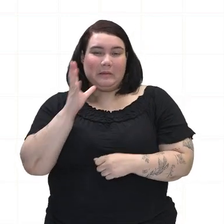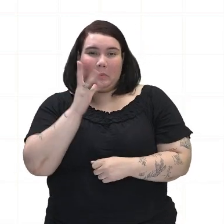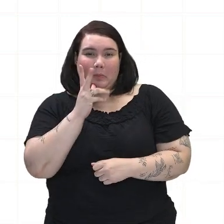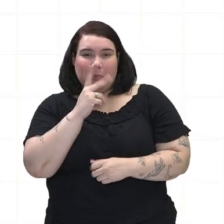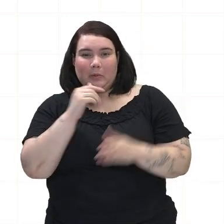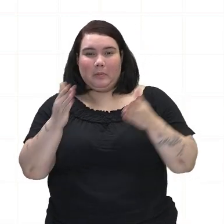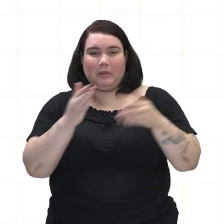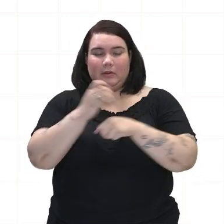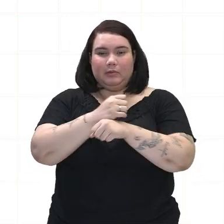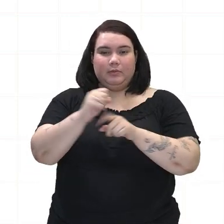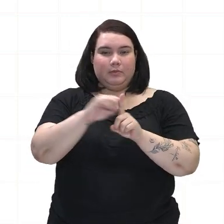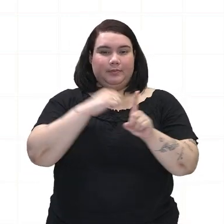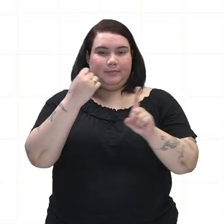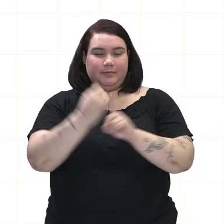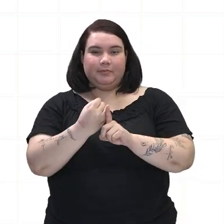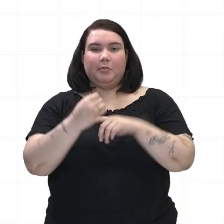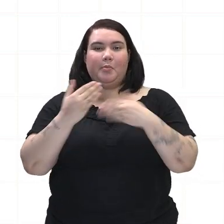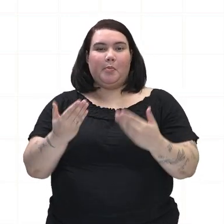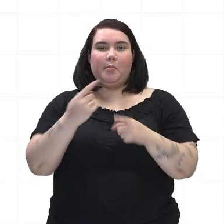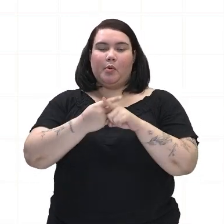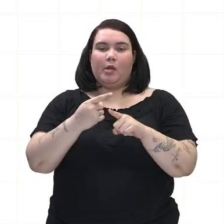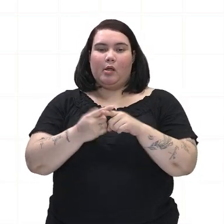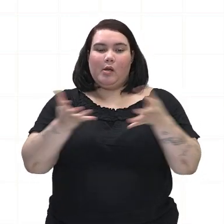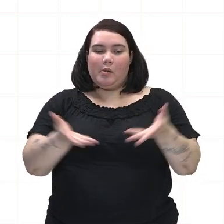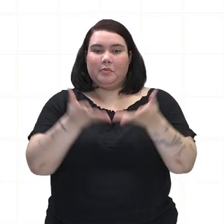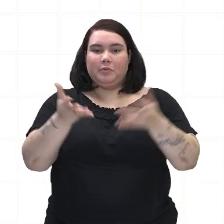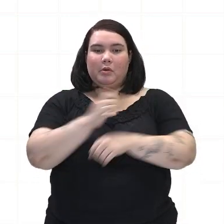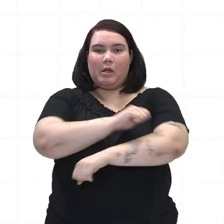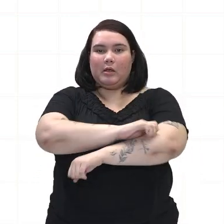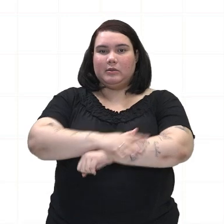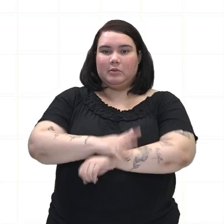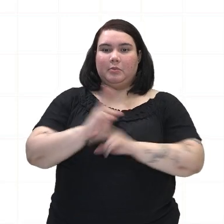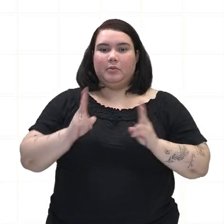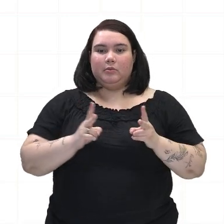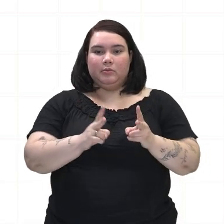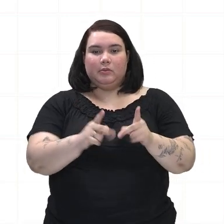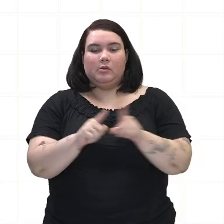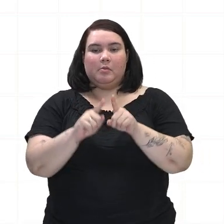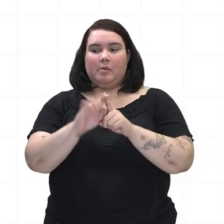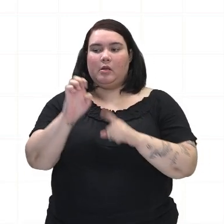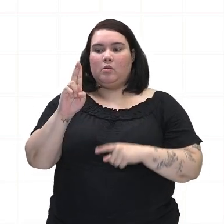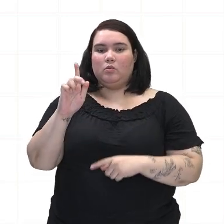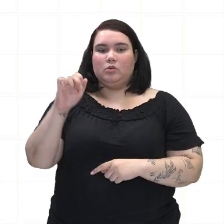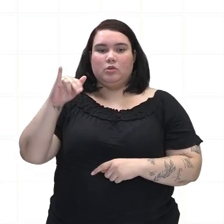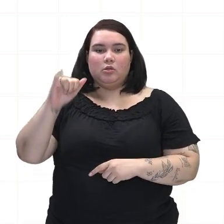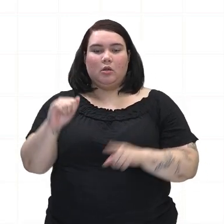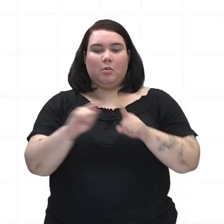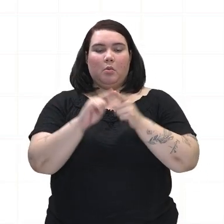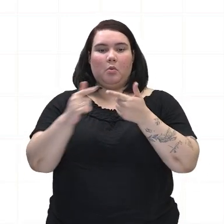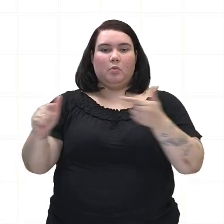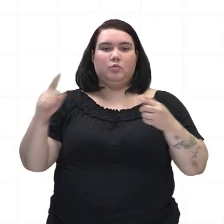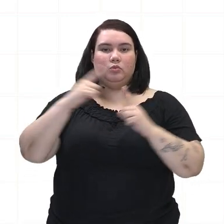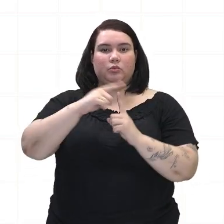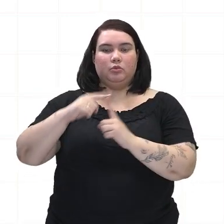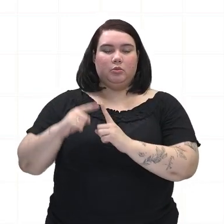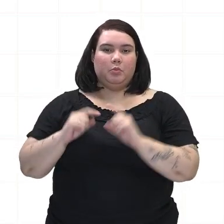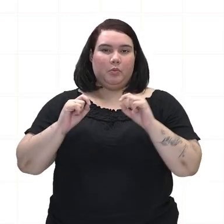duradouro na sociedade, alimentando o racismo, a eugenia e outras formas de